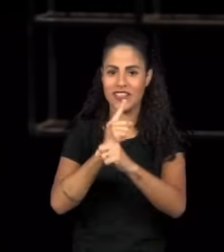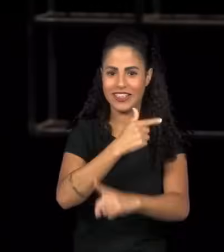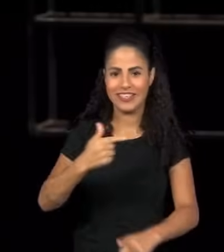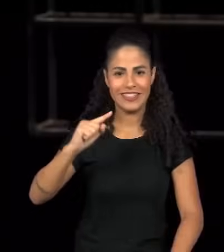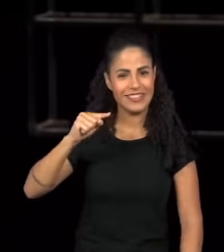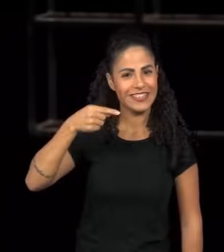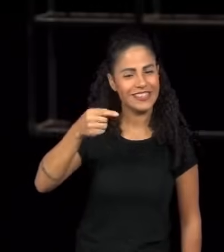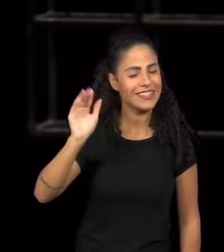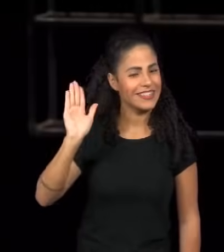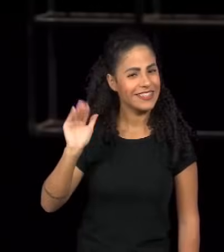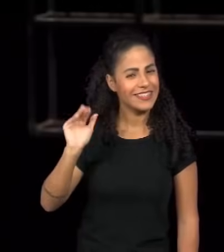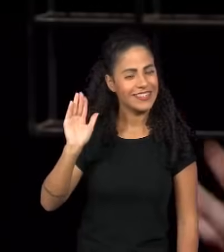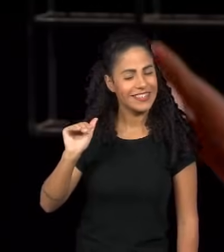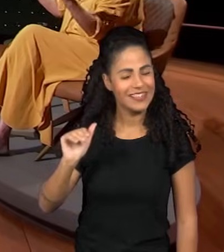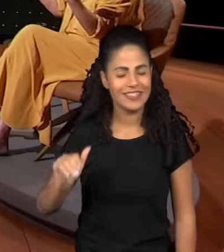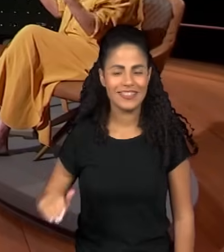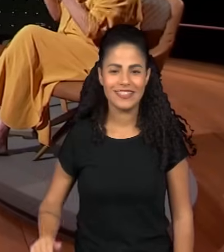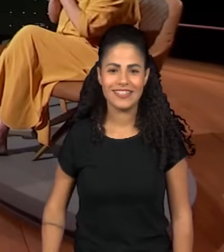semana. Até lá.